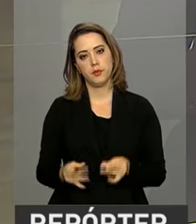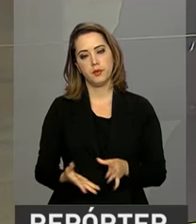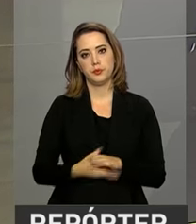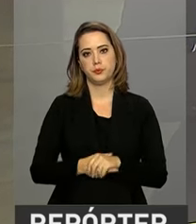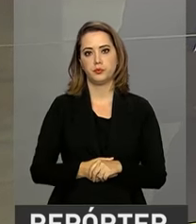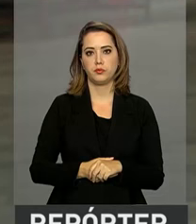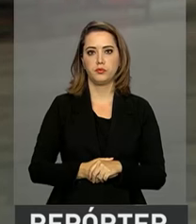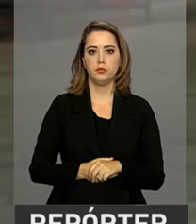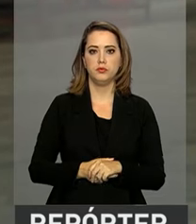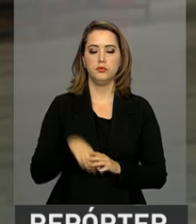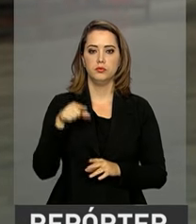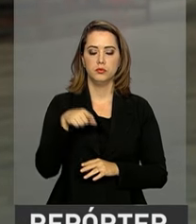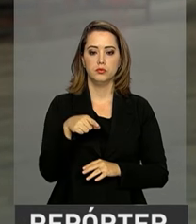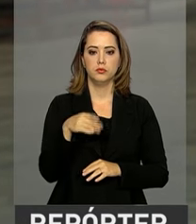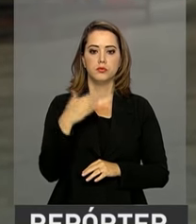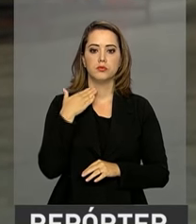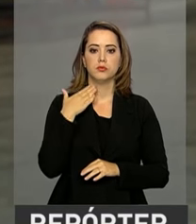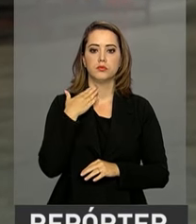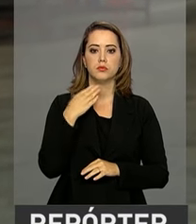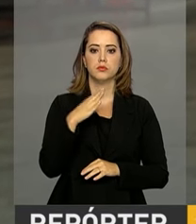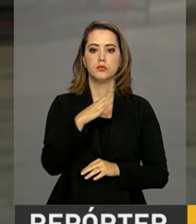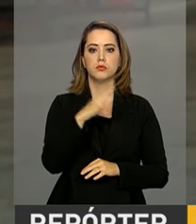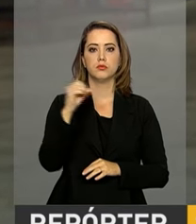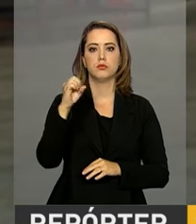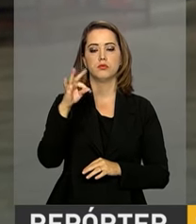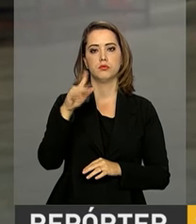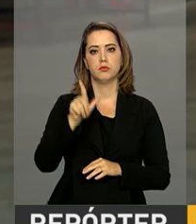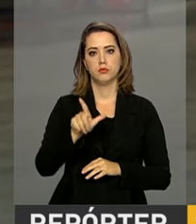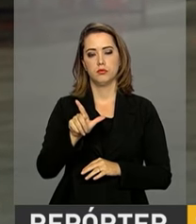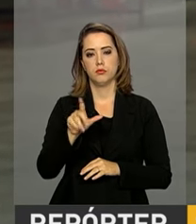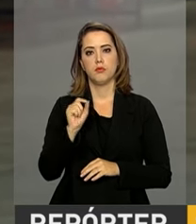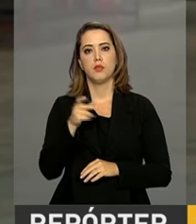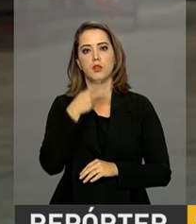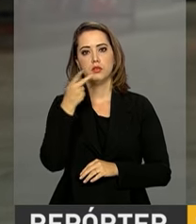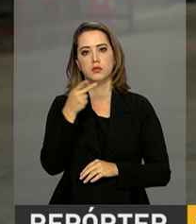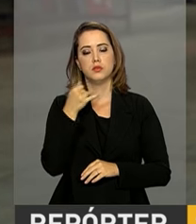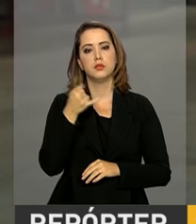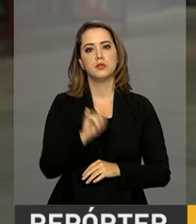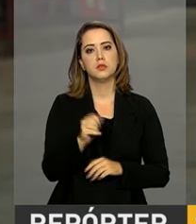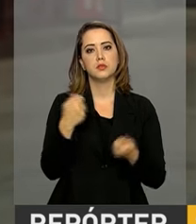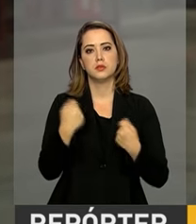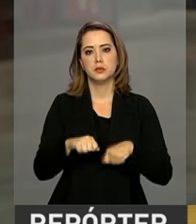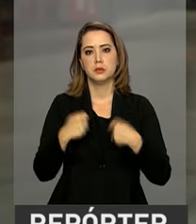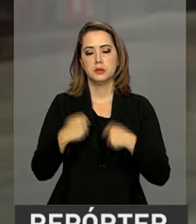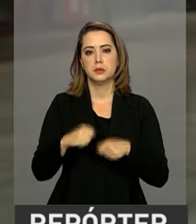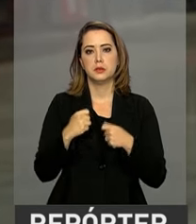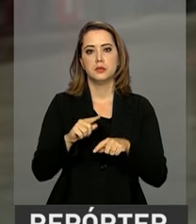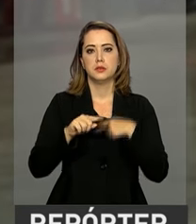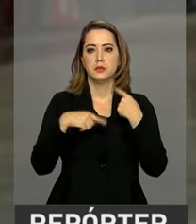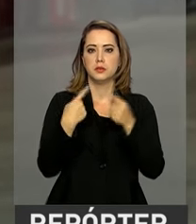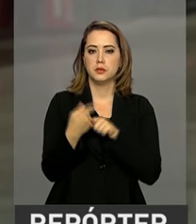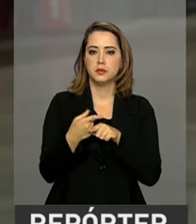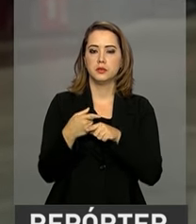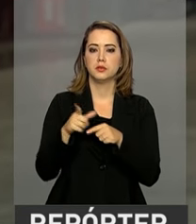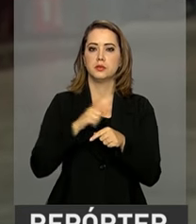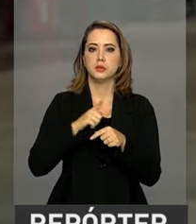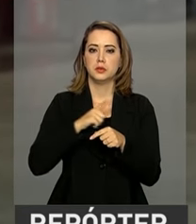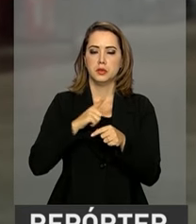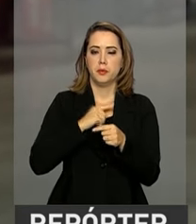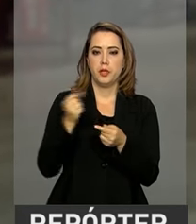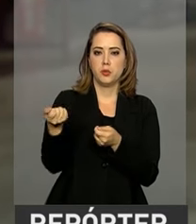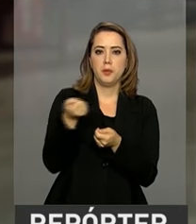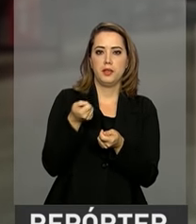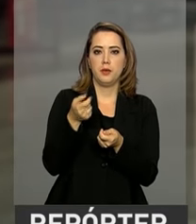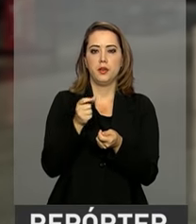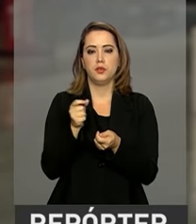Leandro o banco central informou que caso necessário vai adotar medidas para manter o funcionamento normal dos mercados financeiro